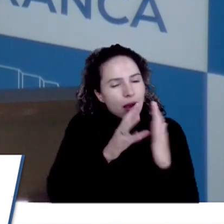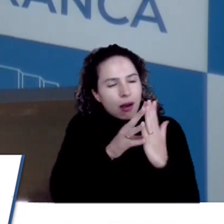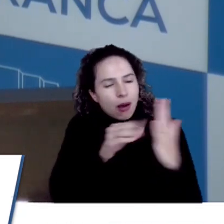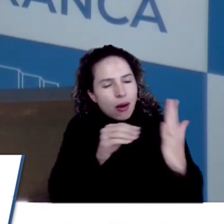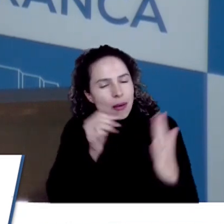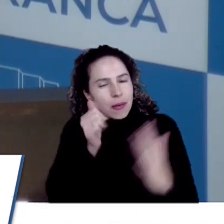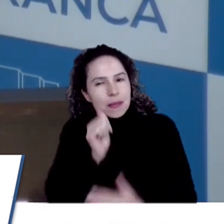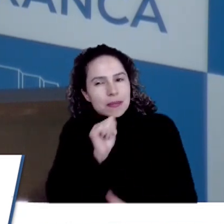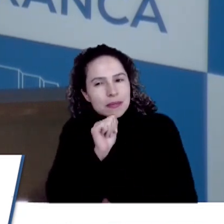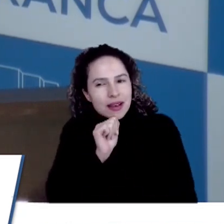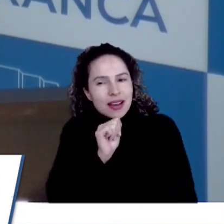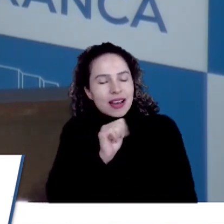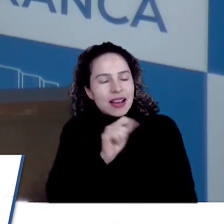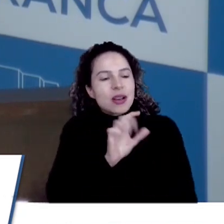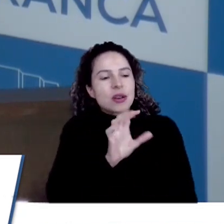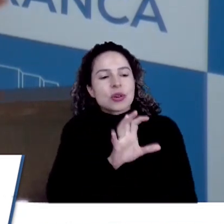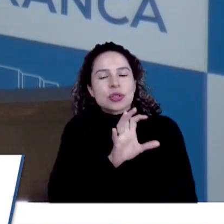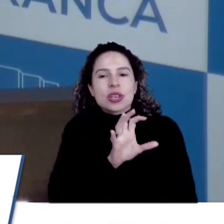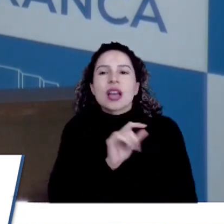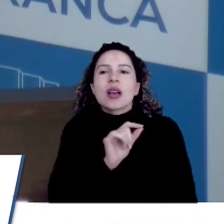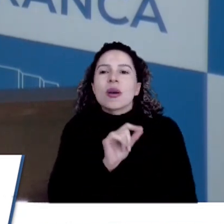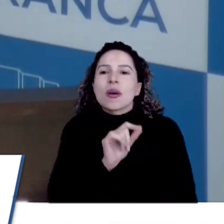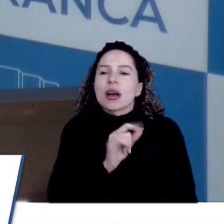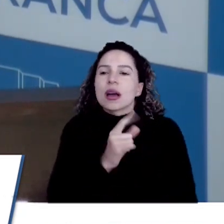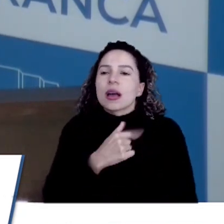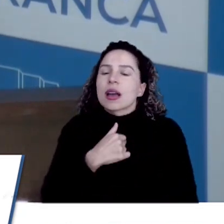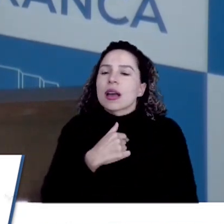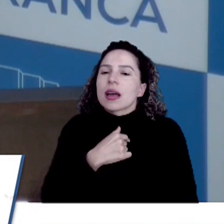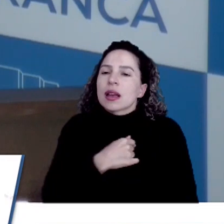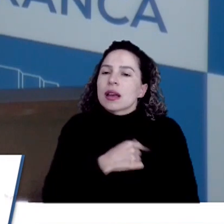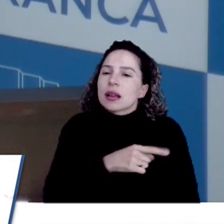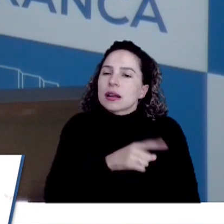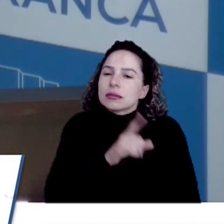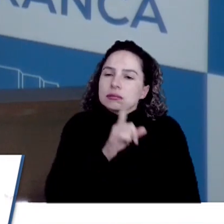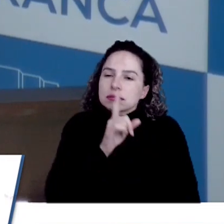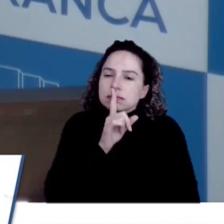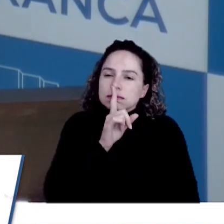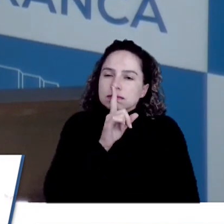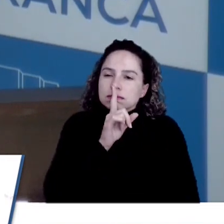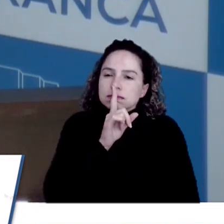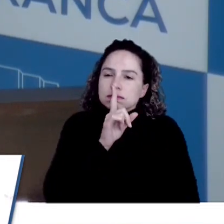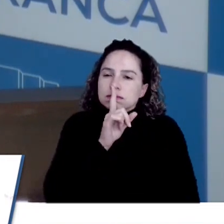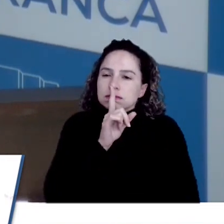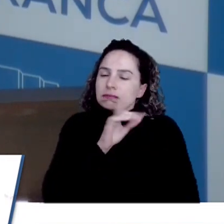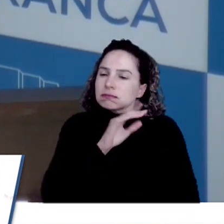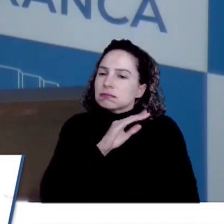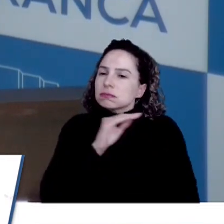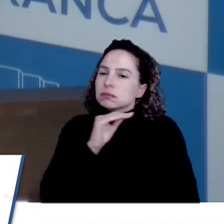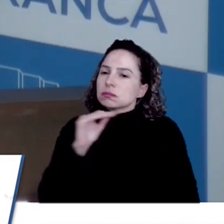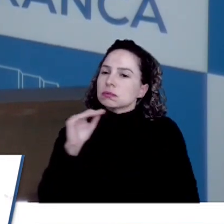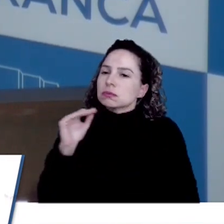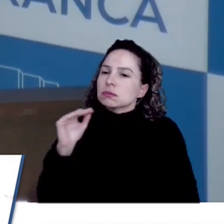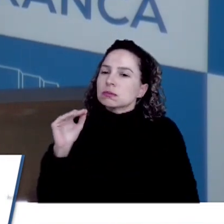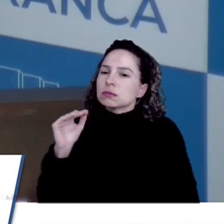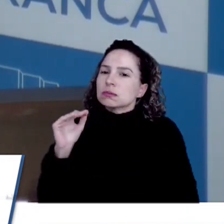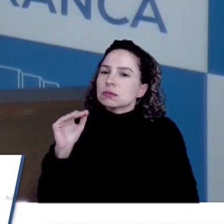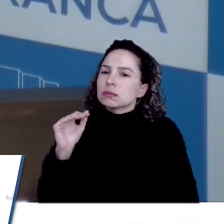uma das características suas era o silêncio. O silêncio dela era